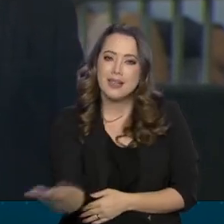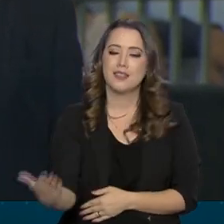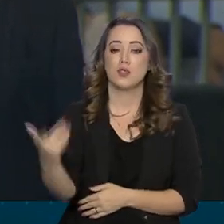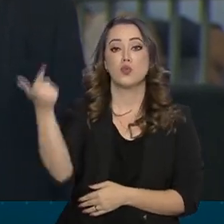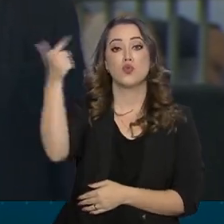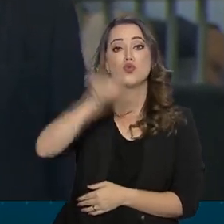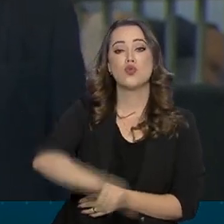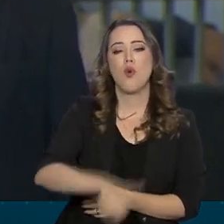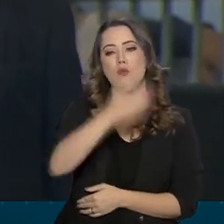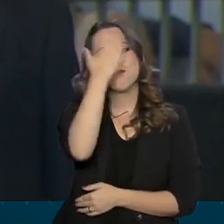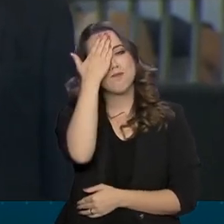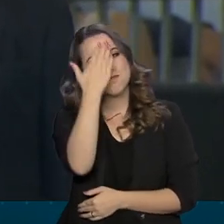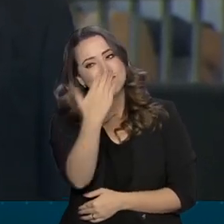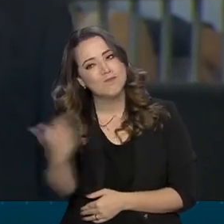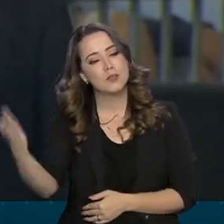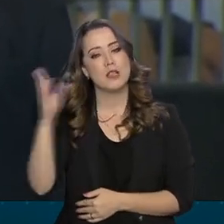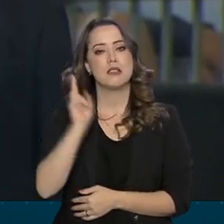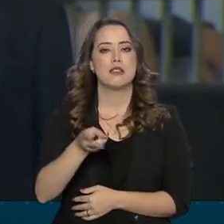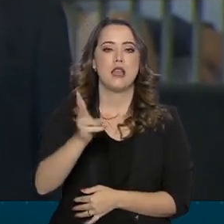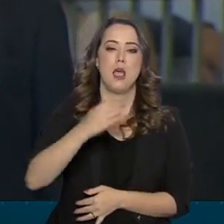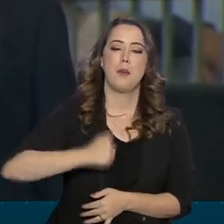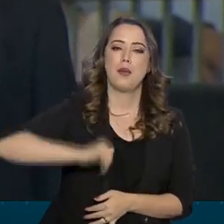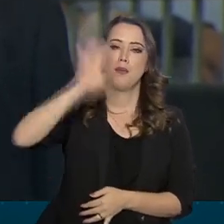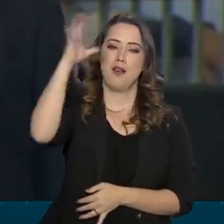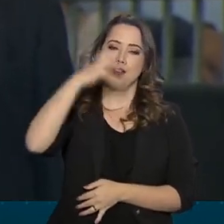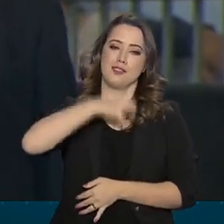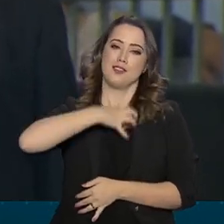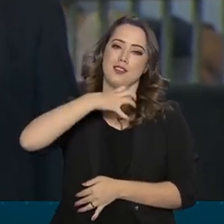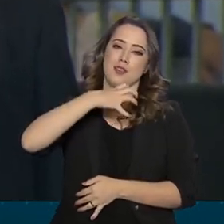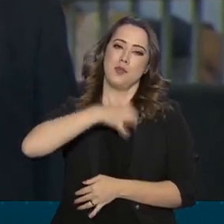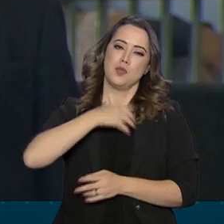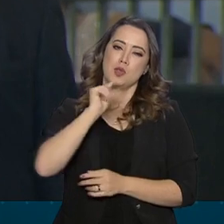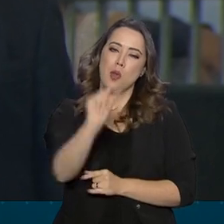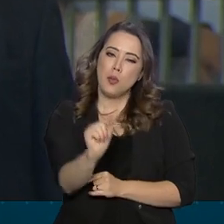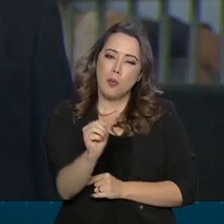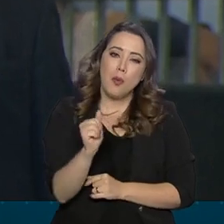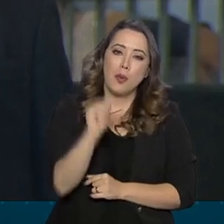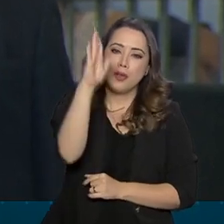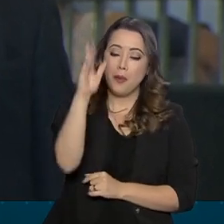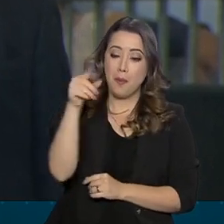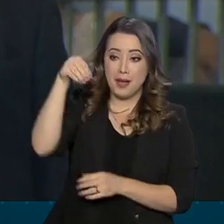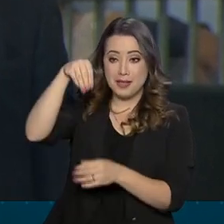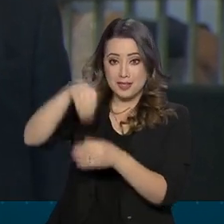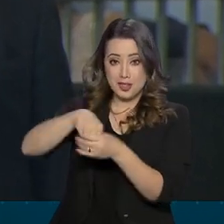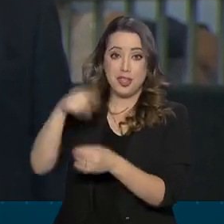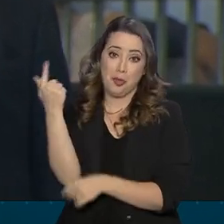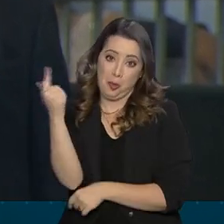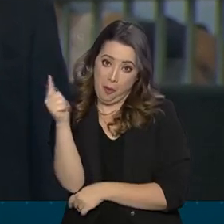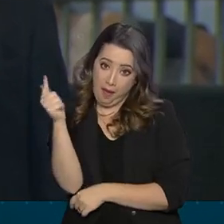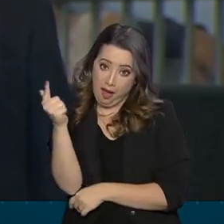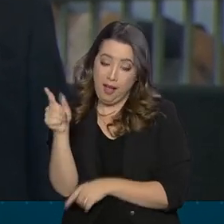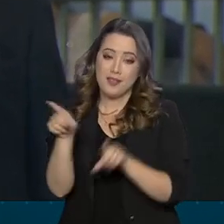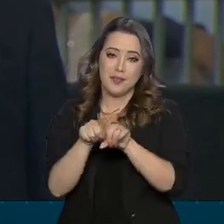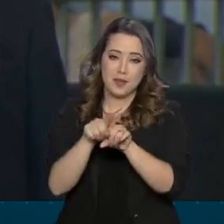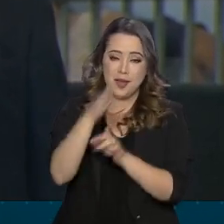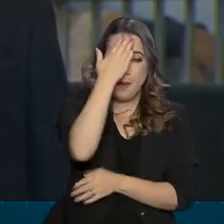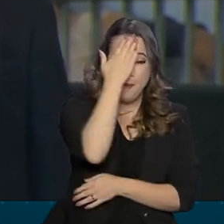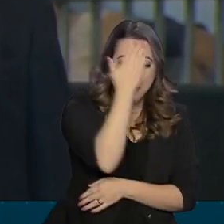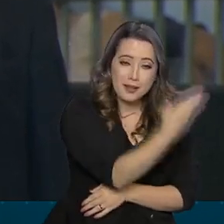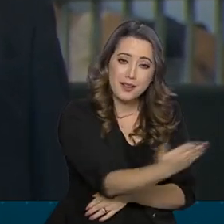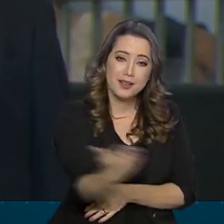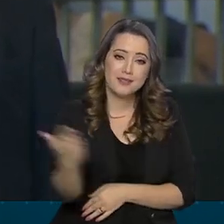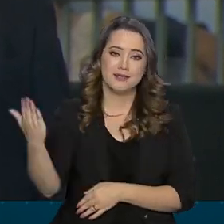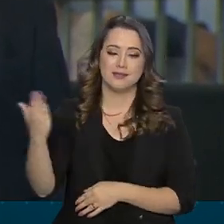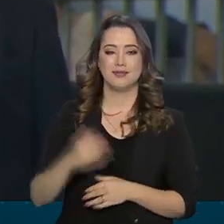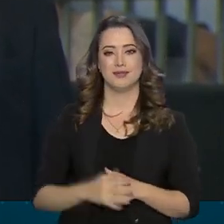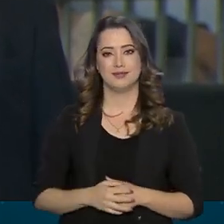vez. Cada vez mais eu me sinto um pouquinho mais goiano também. Meu muito obrigado a todos vocês.